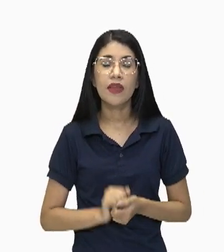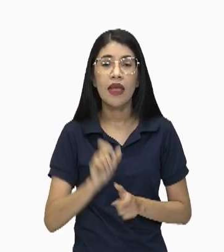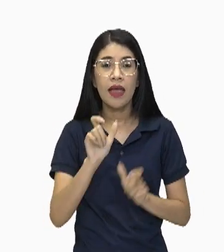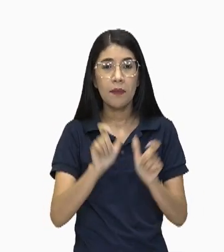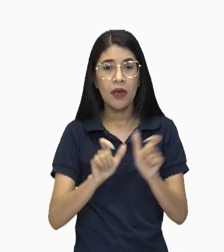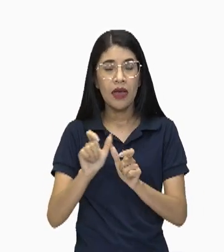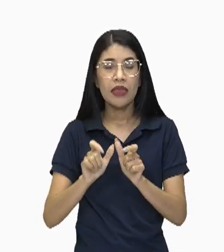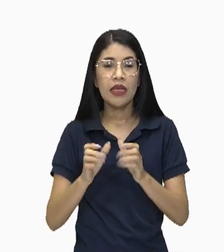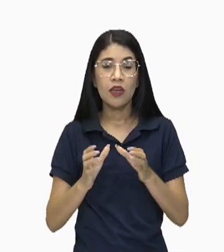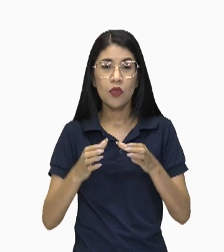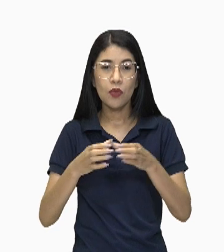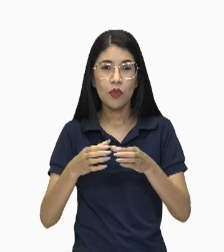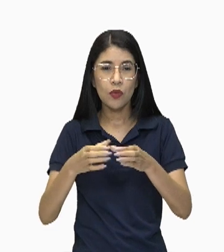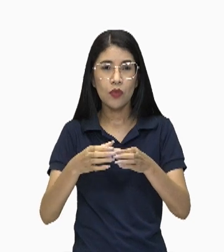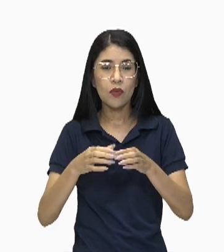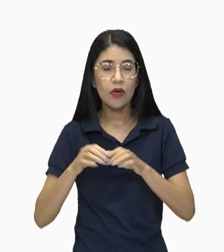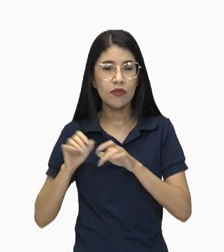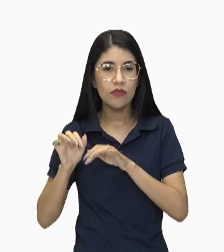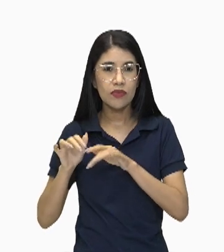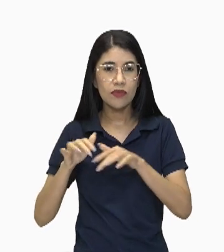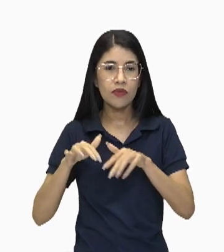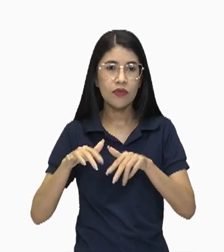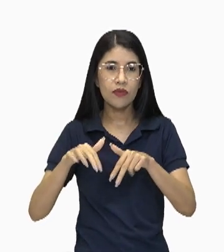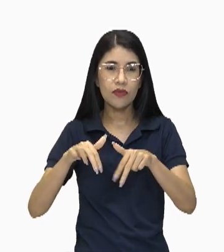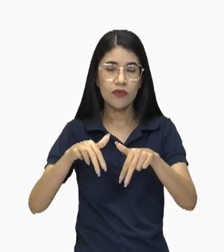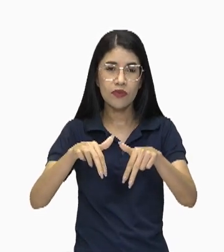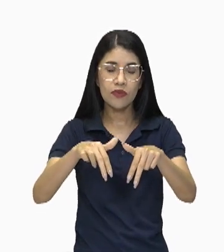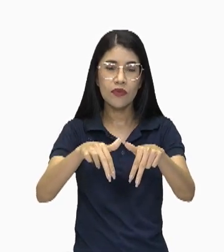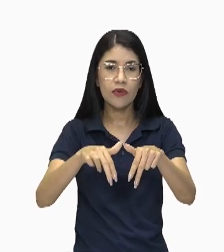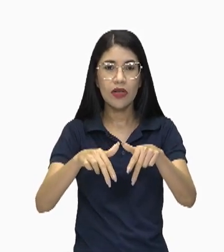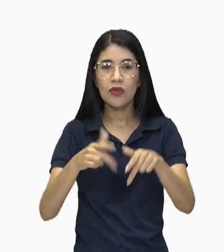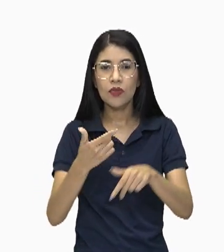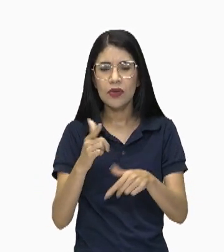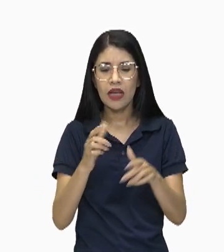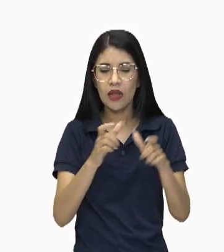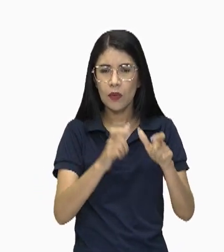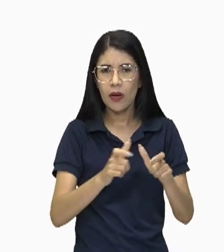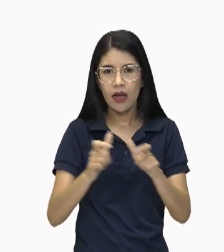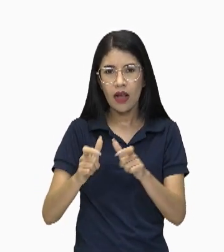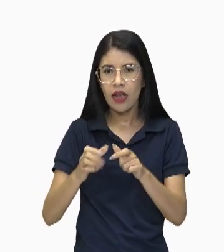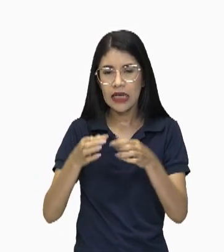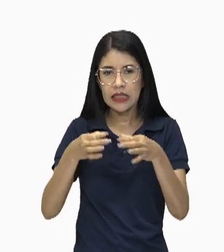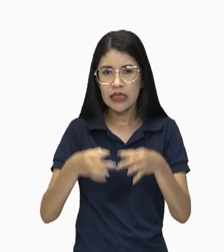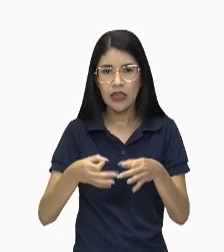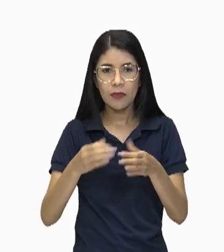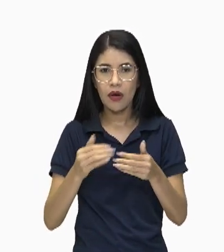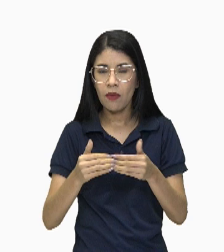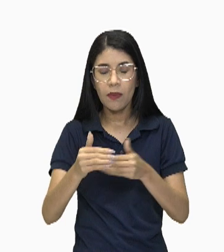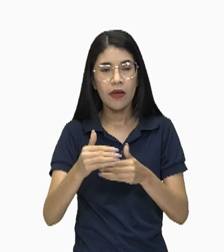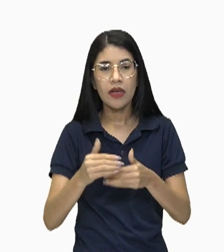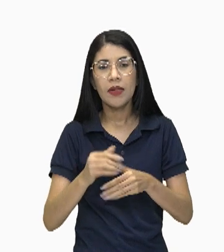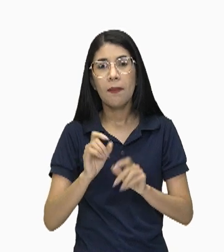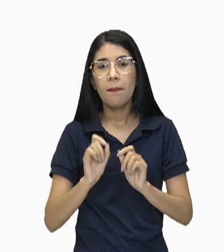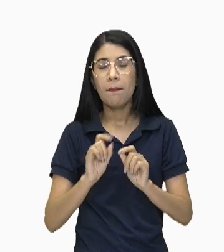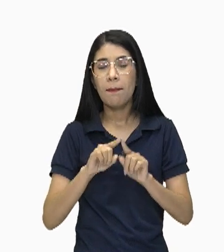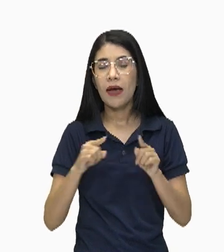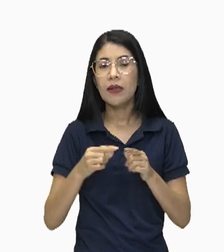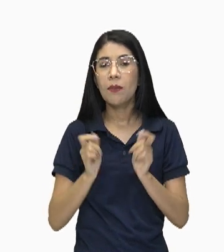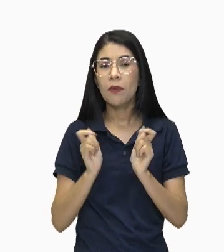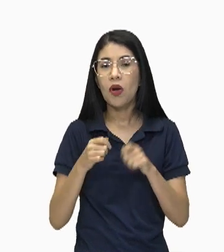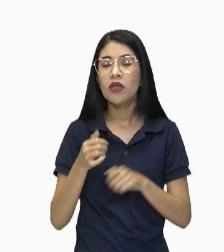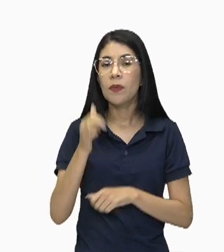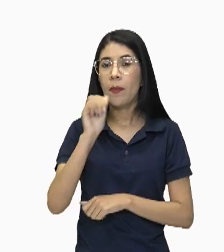correm em grupos, sem raias definidas após a largada, e a hidratação só é permitida